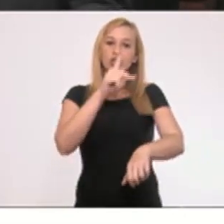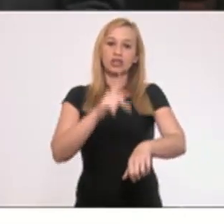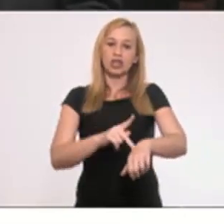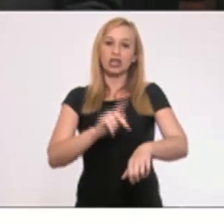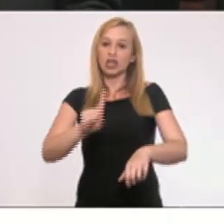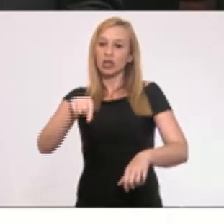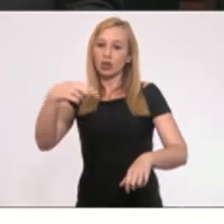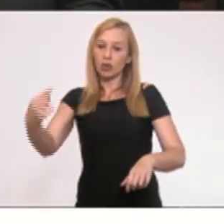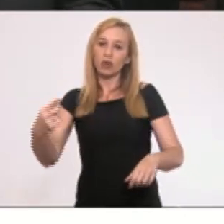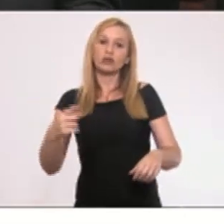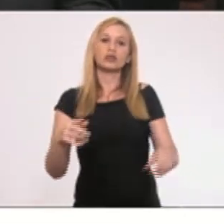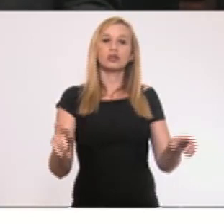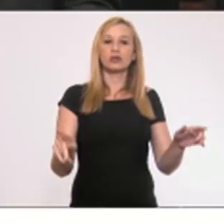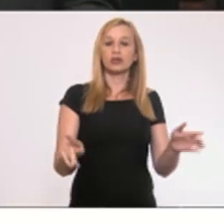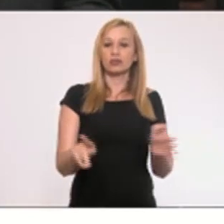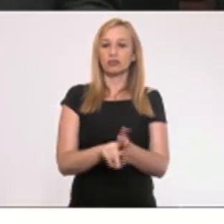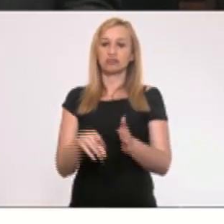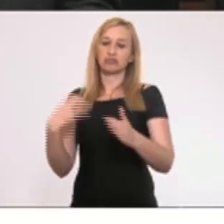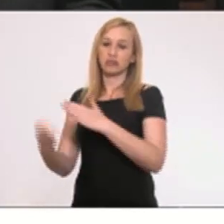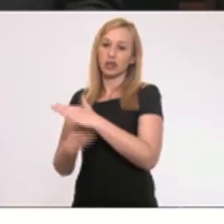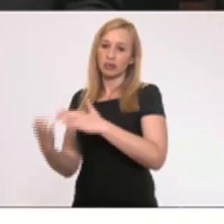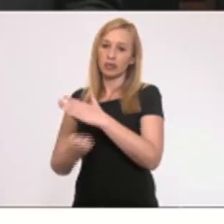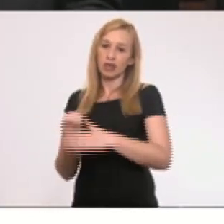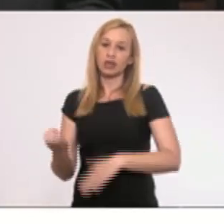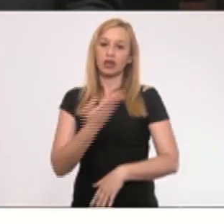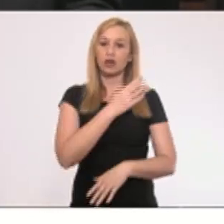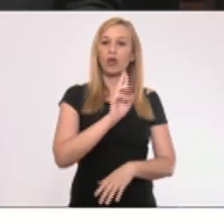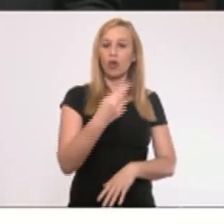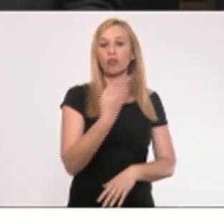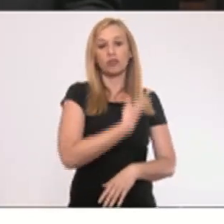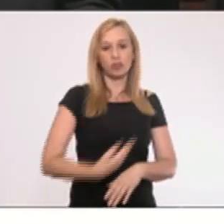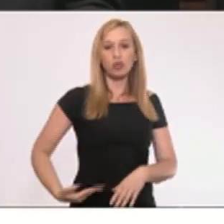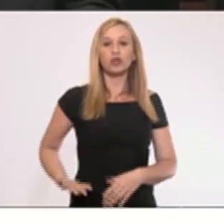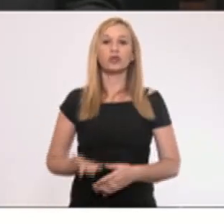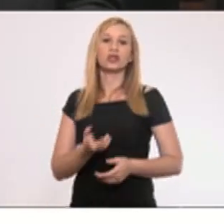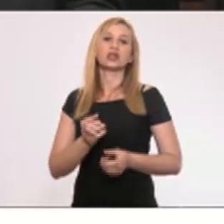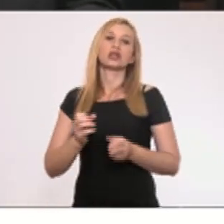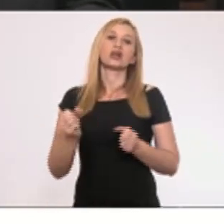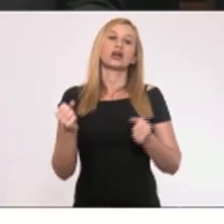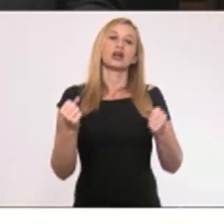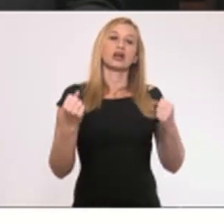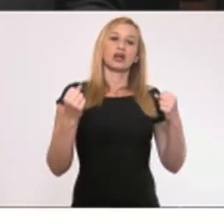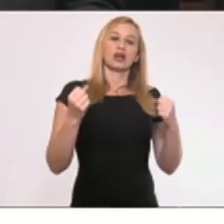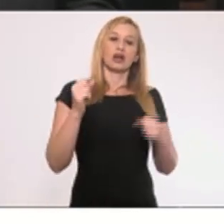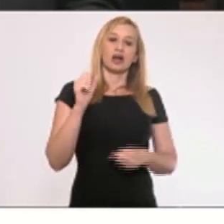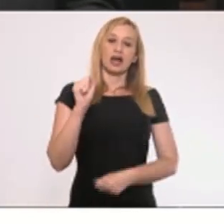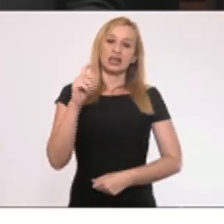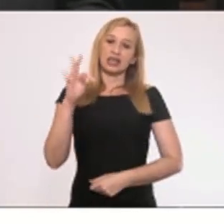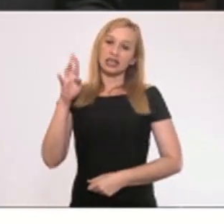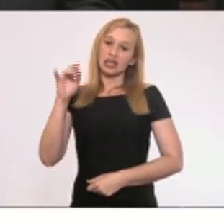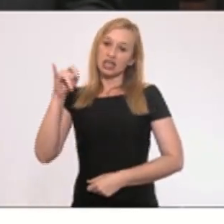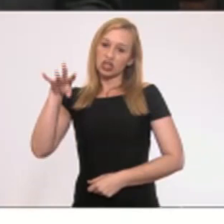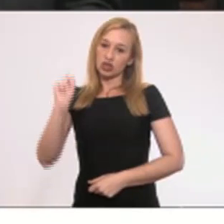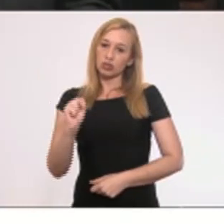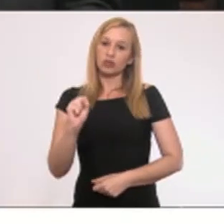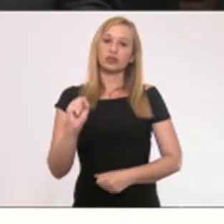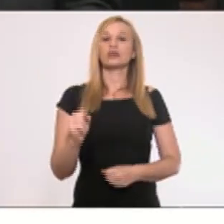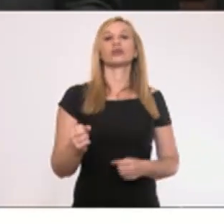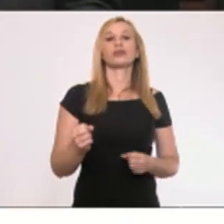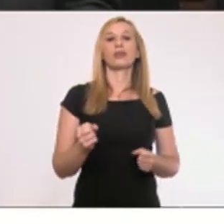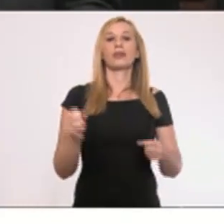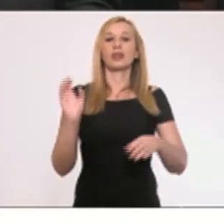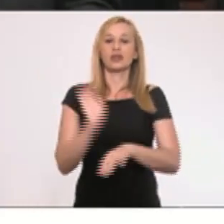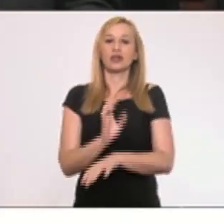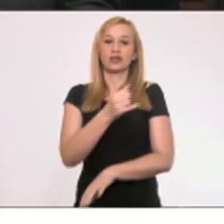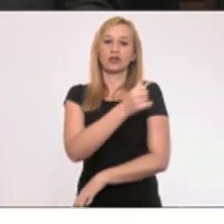físicas, associações ou instituições públicas, autorização por parte da Federação de Atletismo do Estado do Rio de Janeiro para a realização da prova. Em discussão,